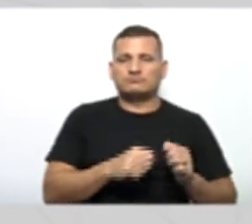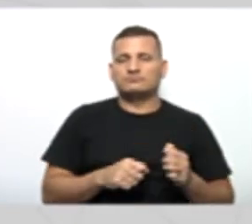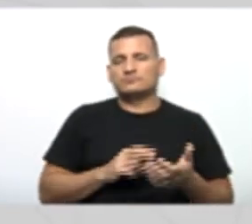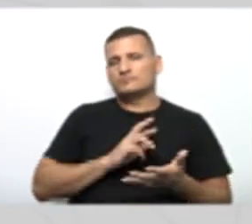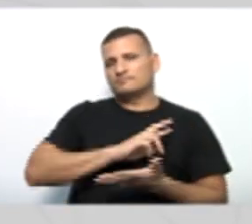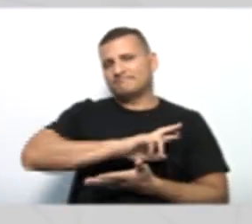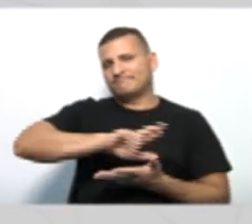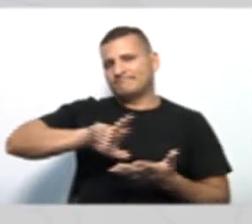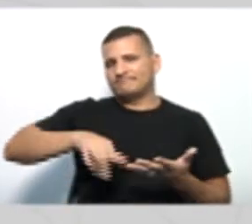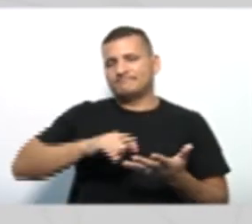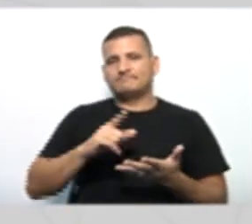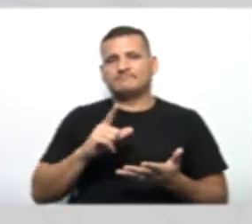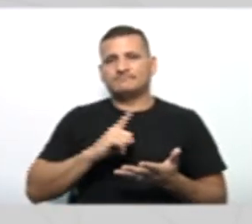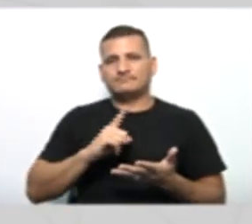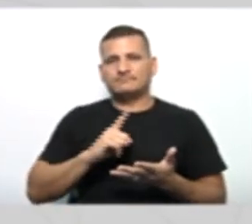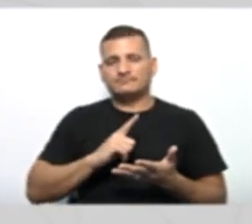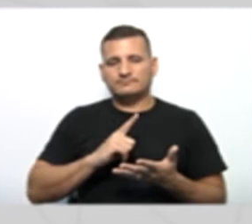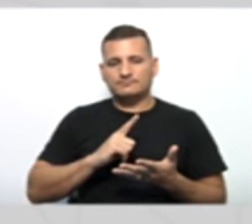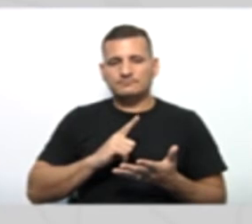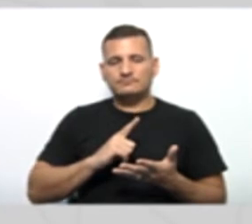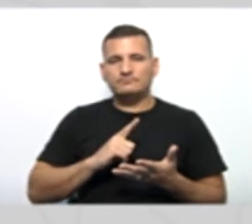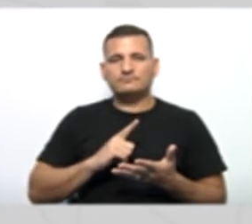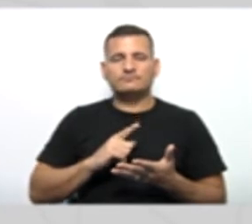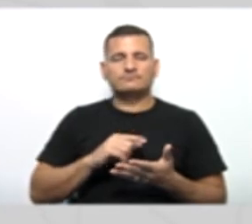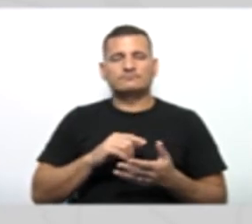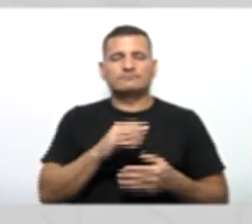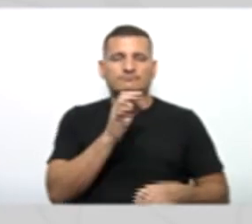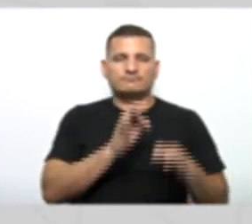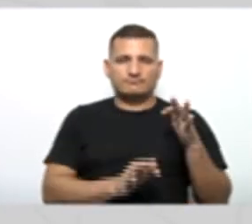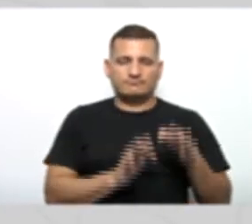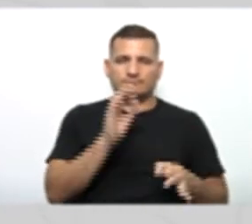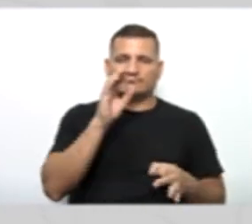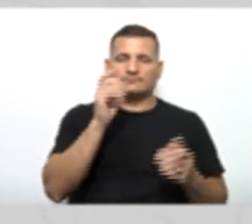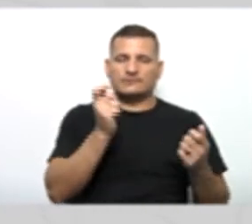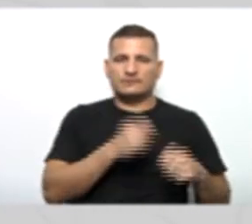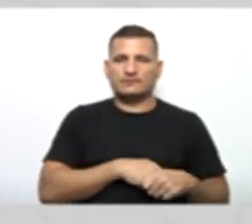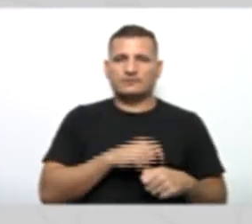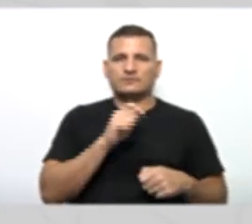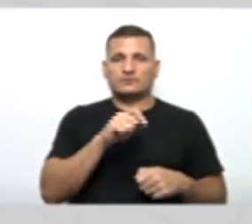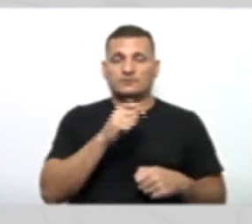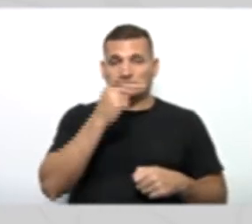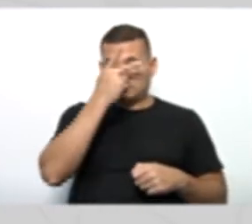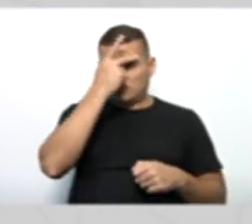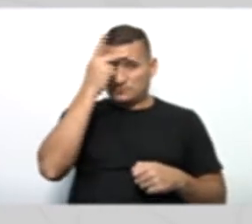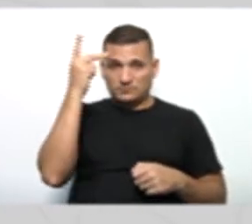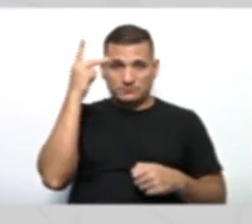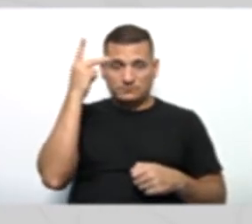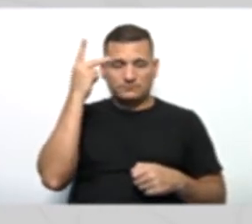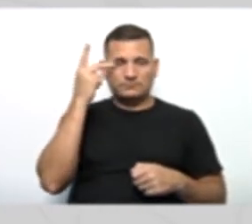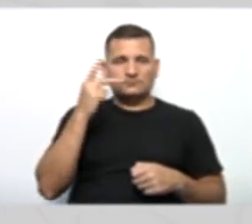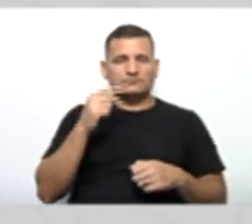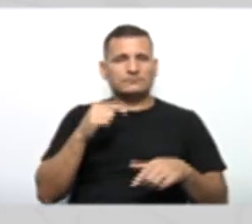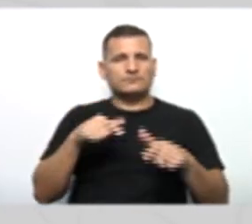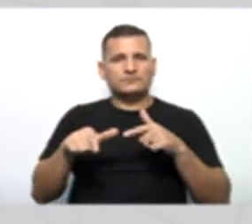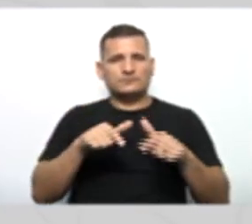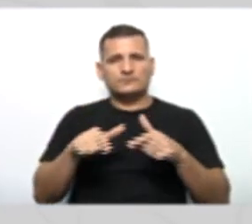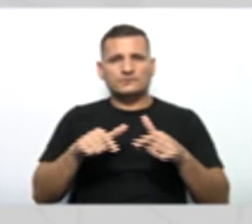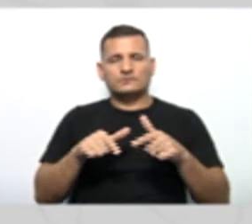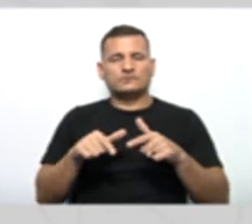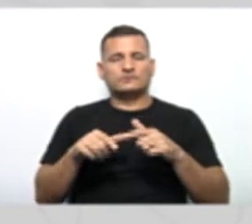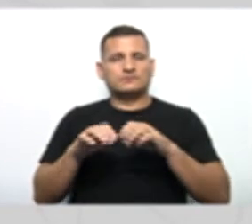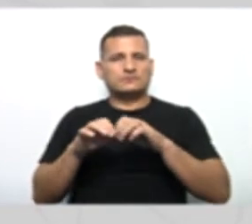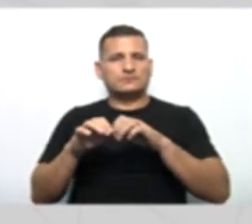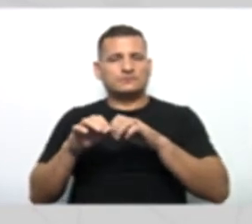vários elementos né e jurídicos que permitem com que as pessoas que atuam que trabalha numa determinada